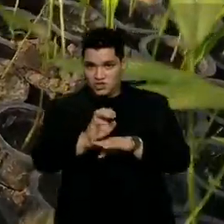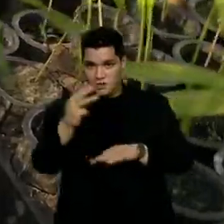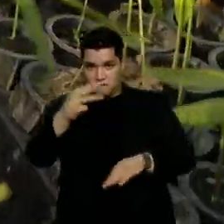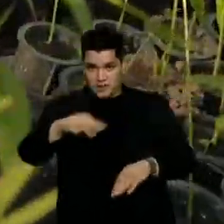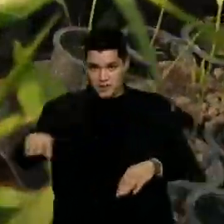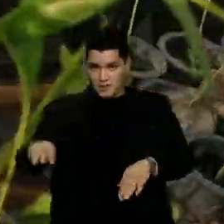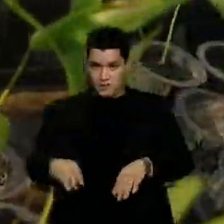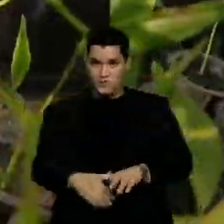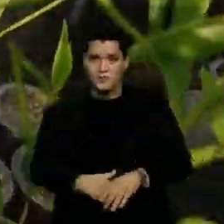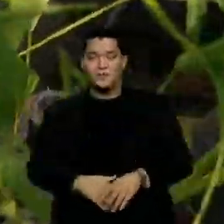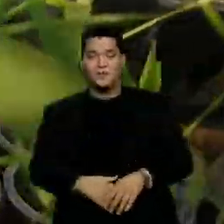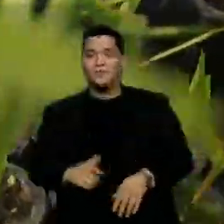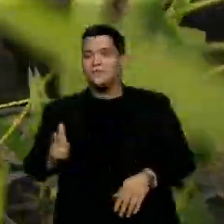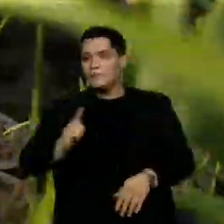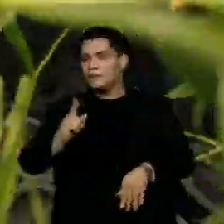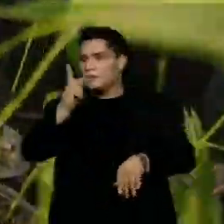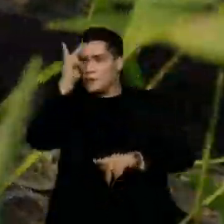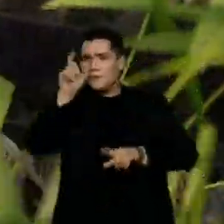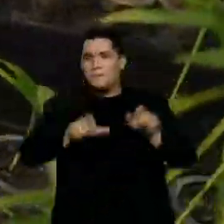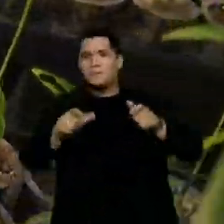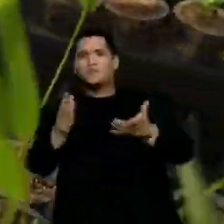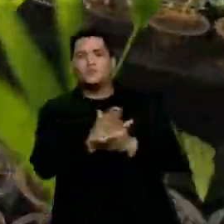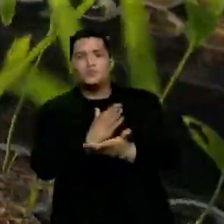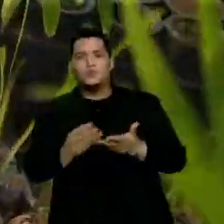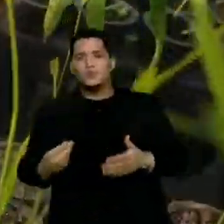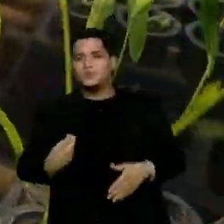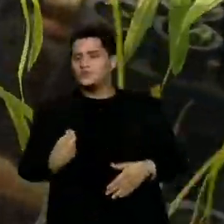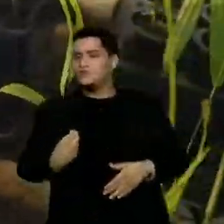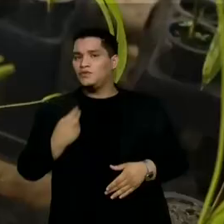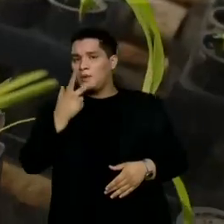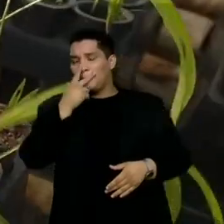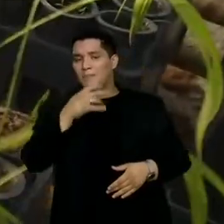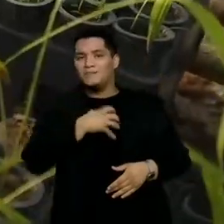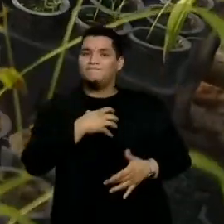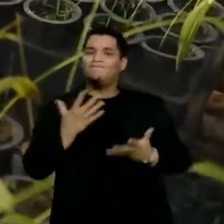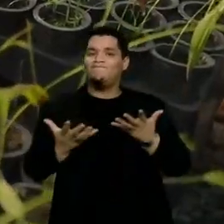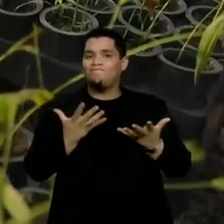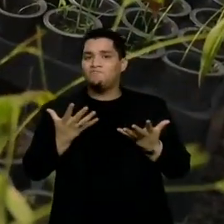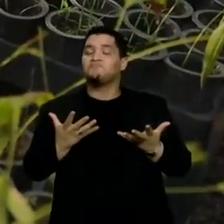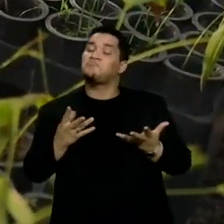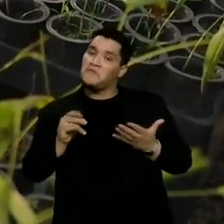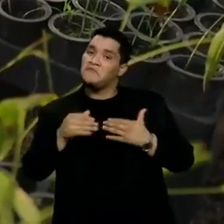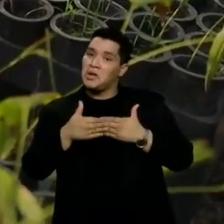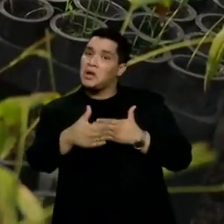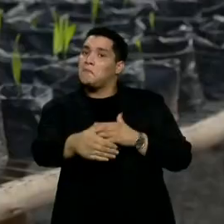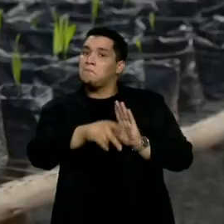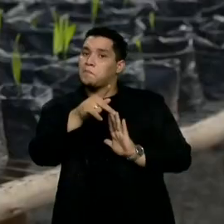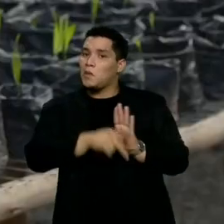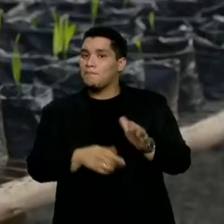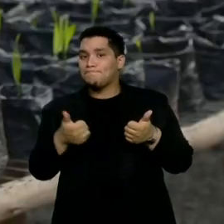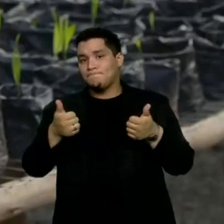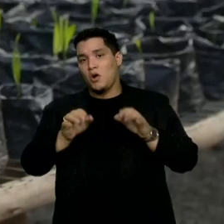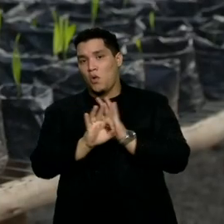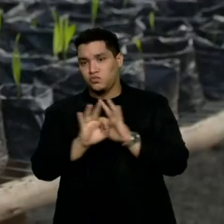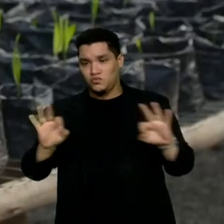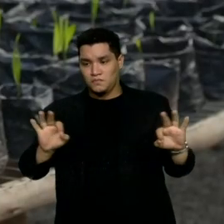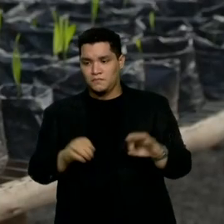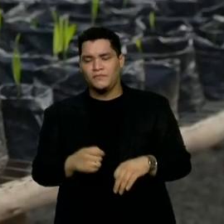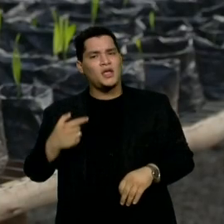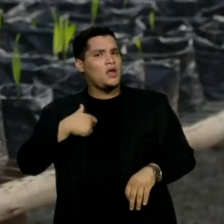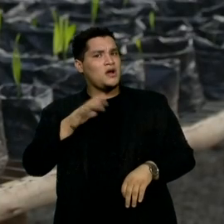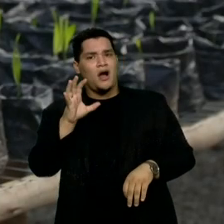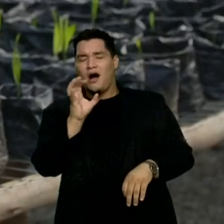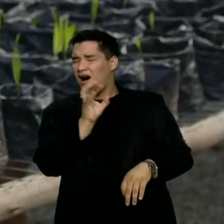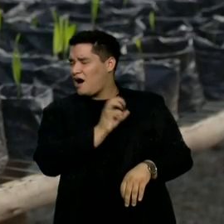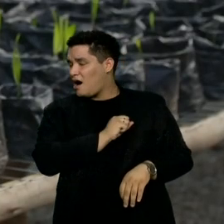da mão de obra dos produtores locais a expectativa é que o programa tenha bom desenvolvimento eu tô amando eu tô adorando eu tô